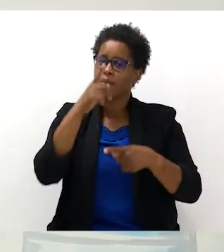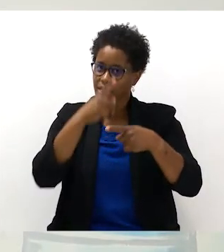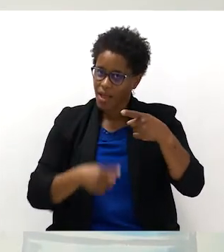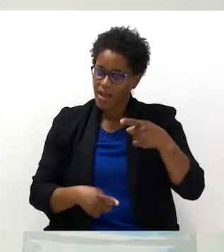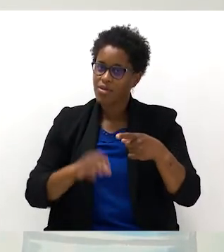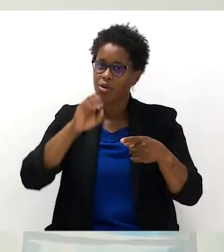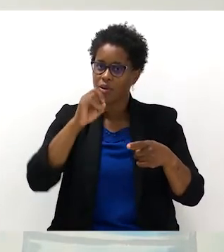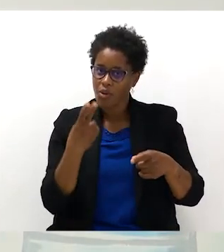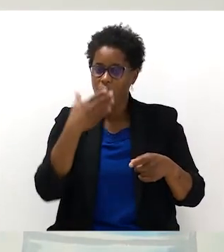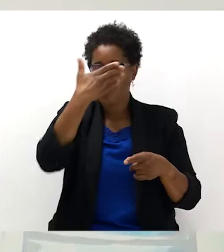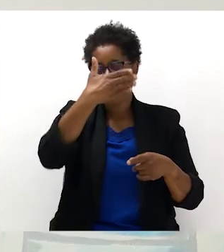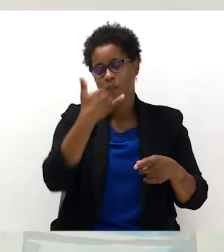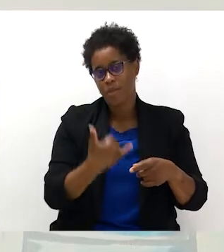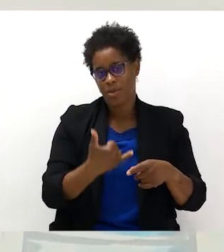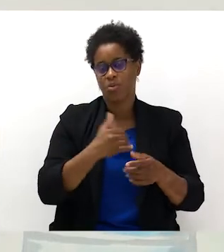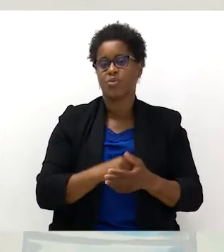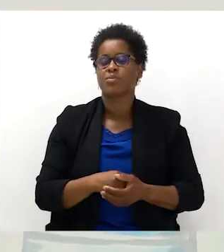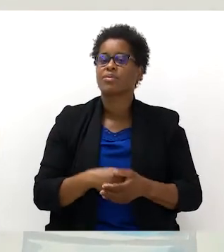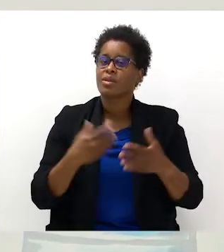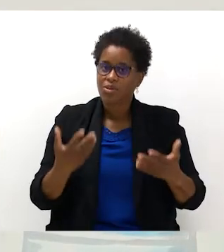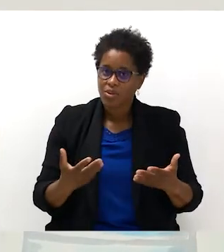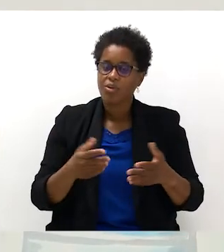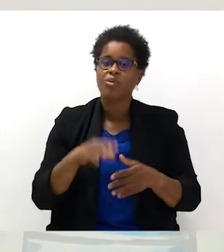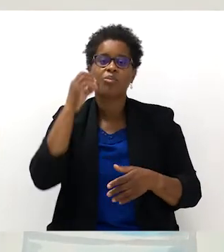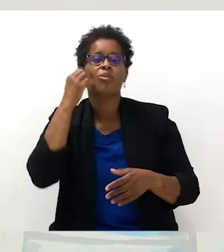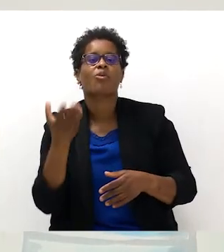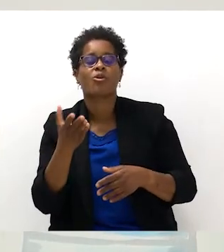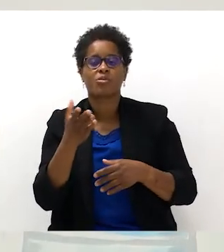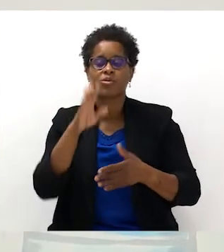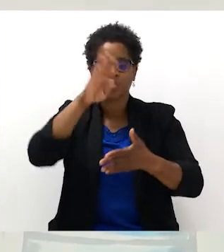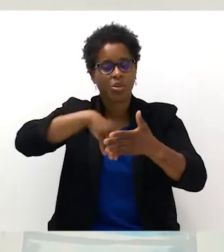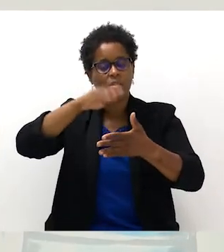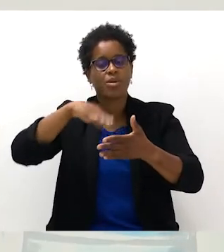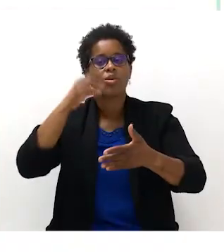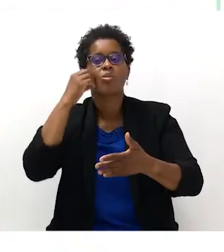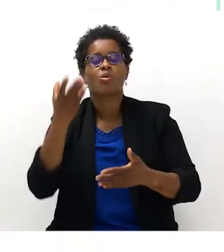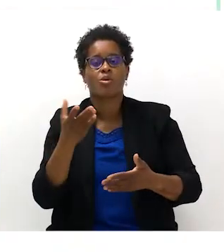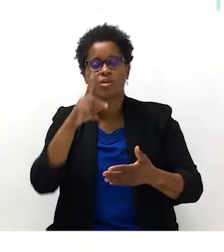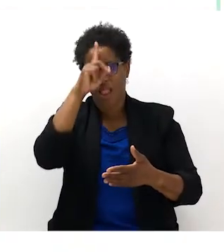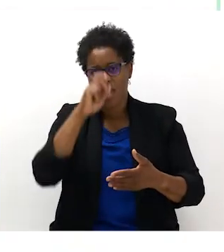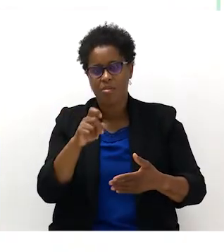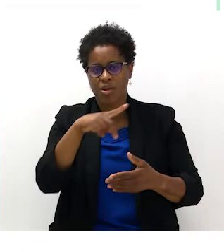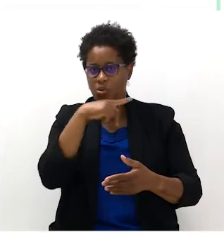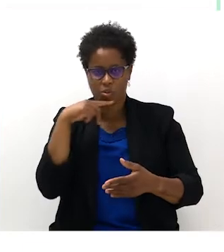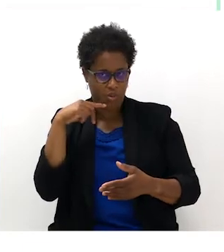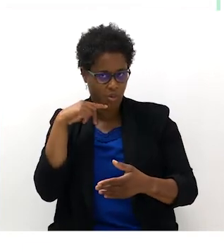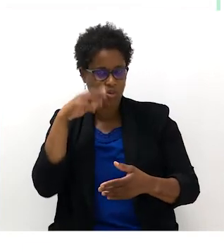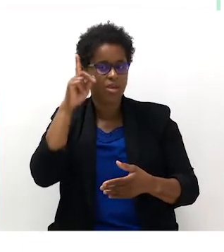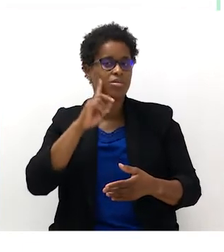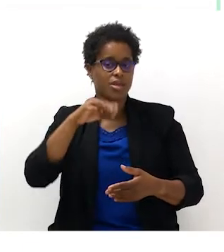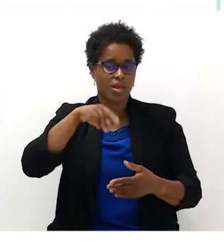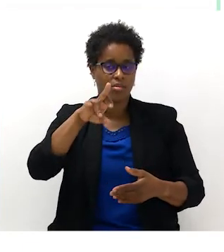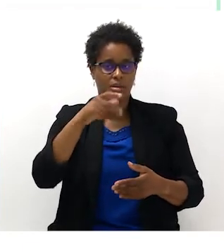metade ou 1/2. Então, como é que pintar? Se lembraram do bolo da Marta,